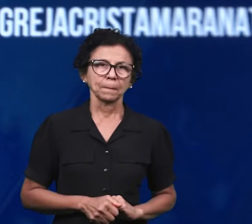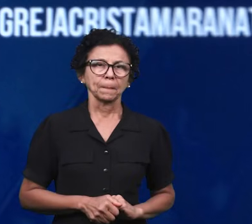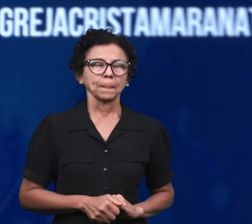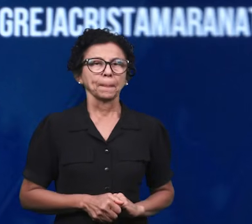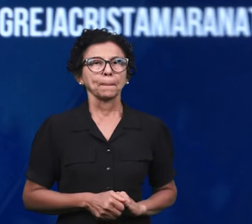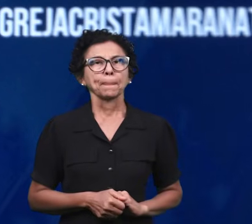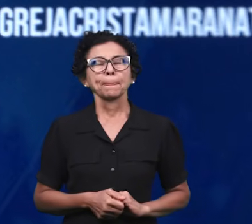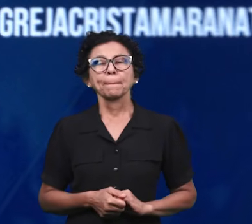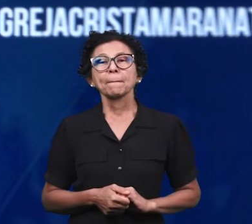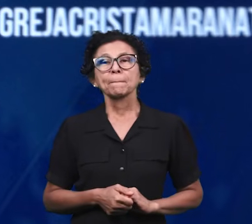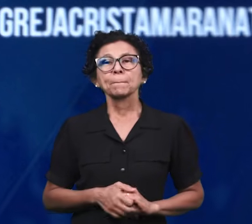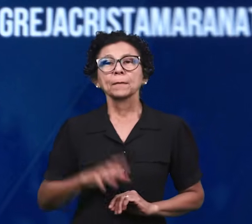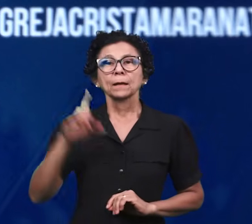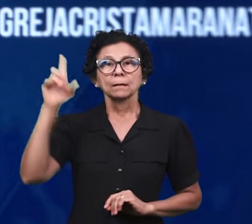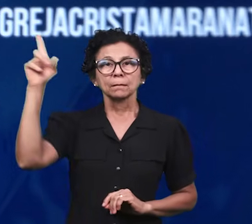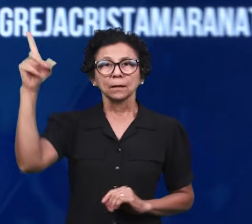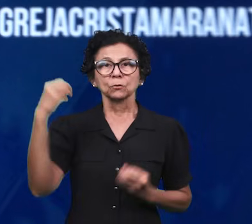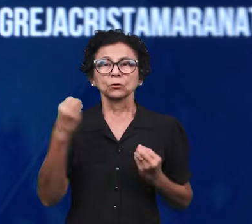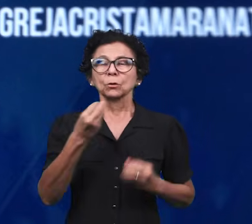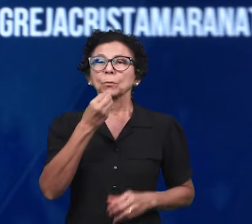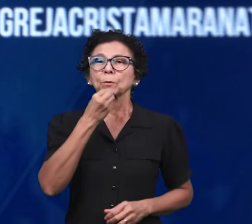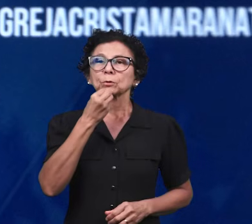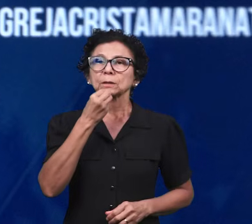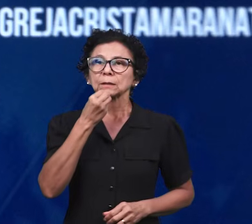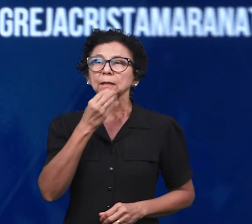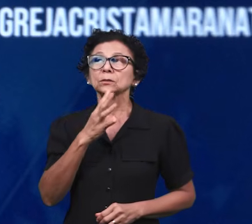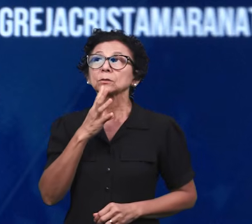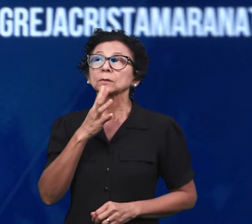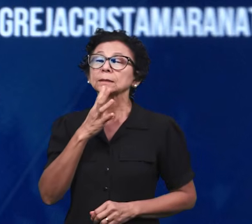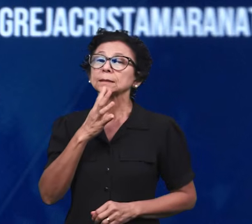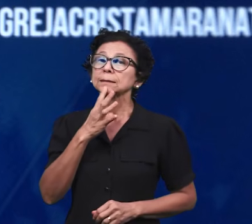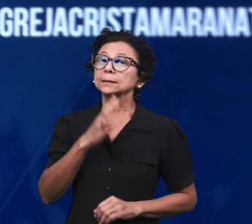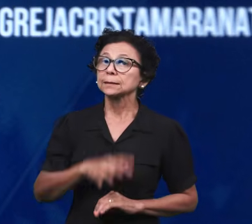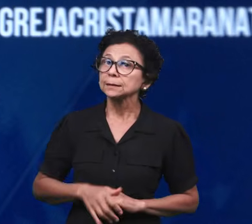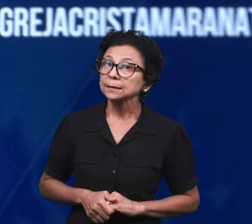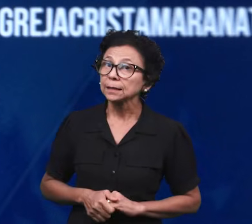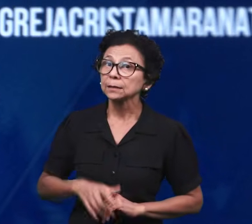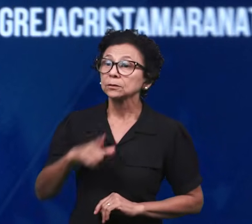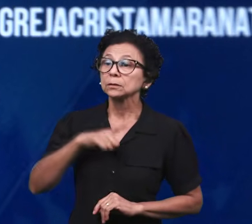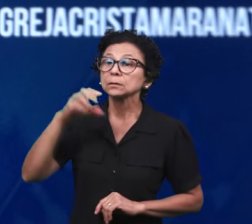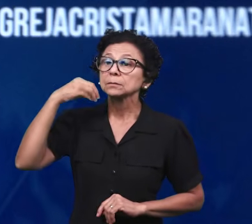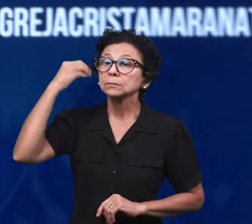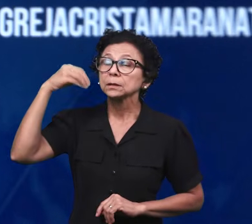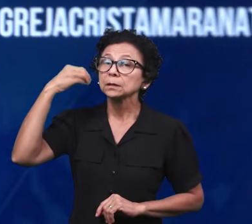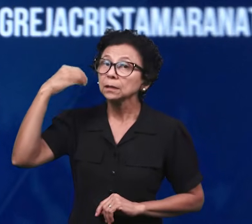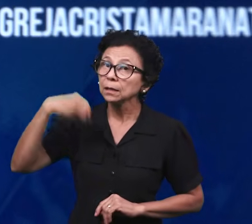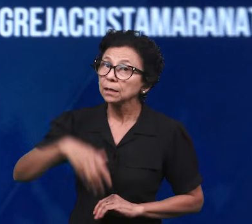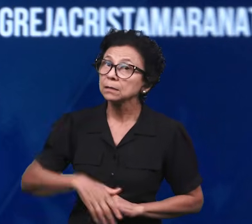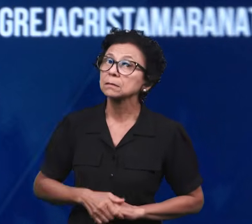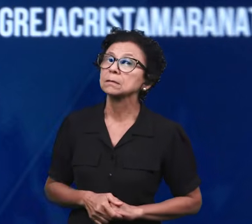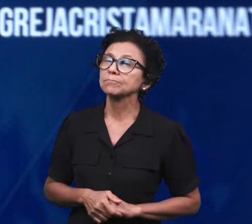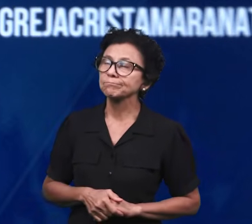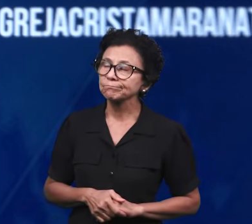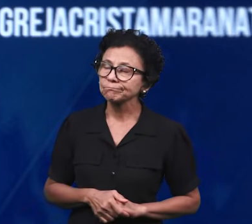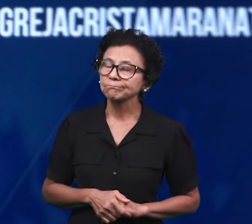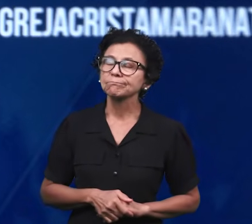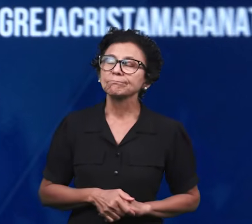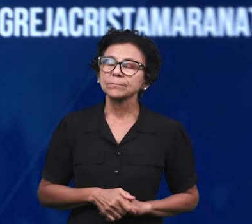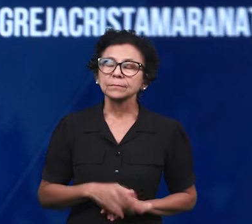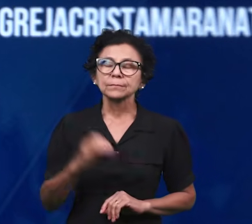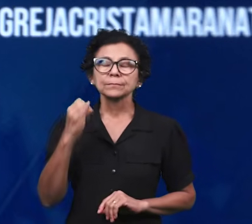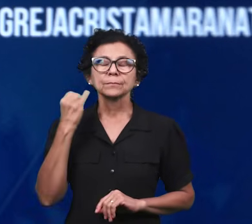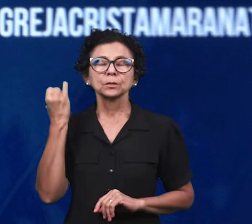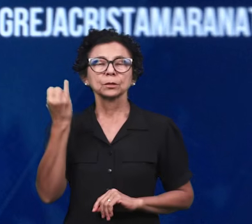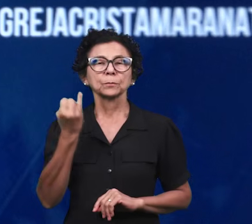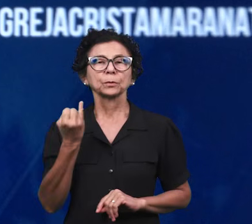você também conhecer o Senhor, não de ouvir falar, mas de ter experiências com Ele, é extremamente